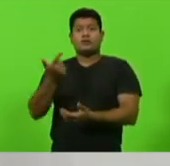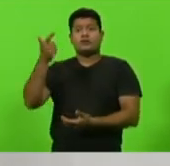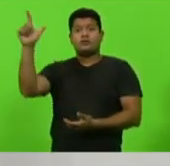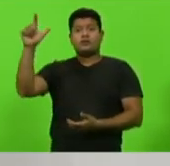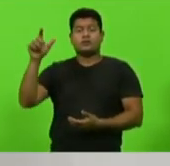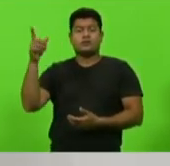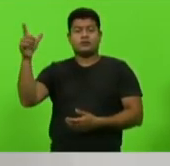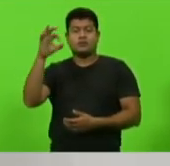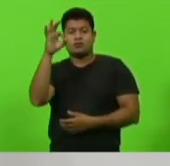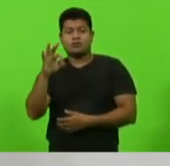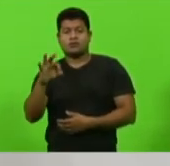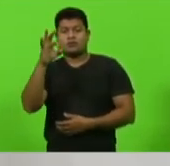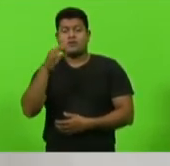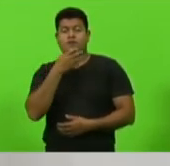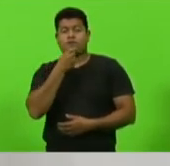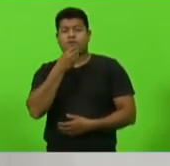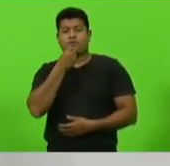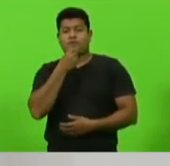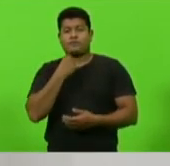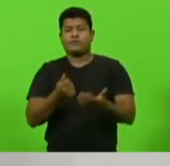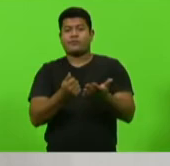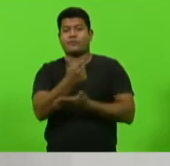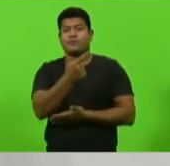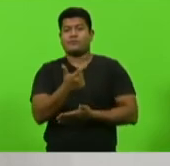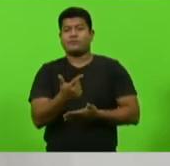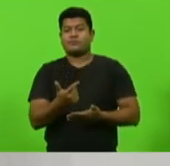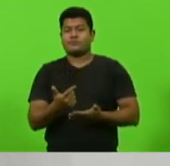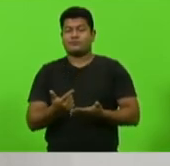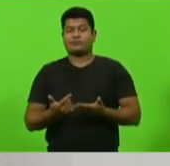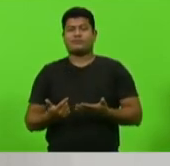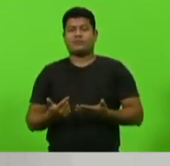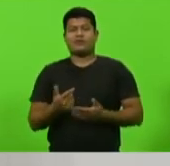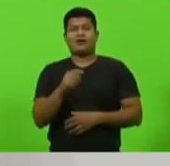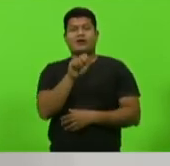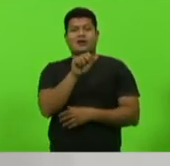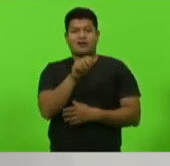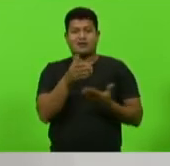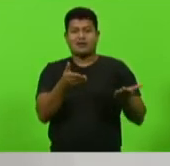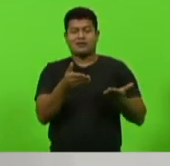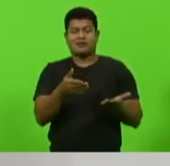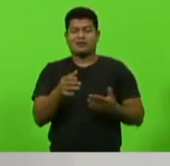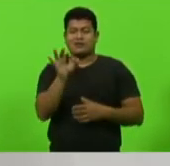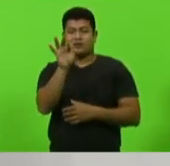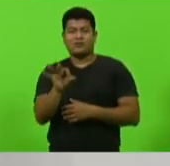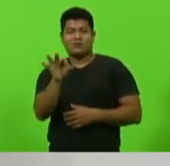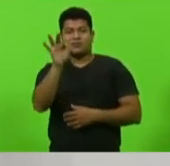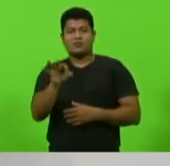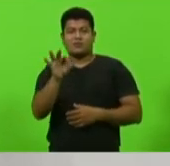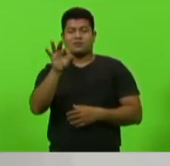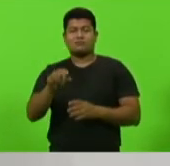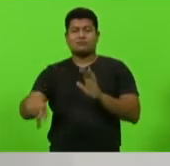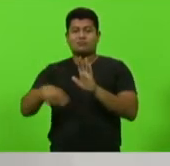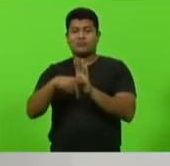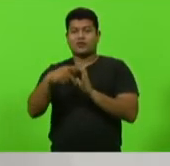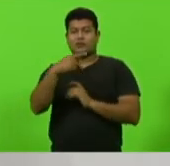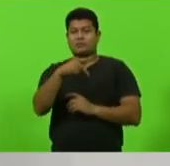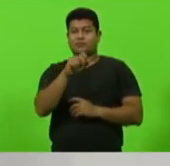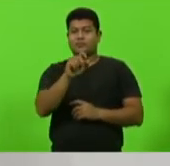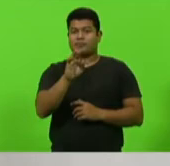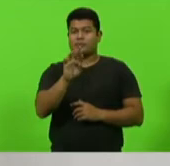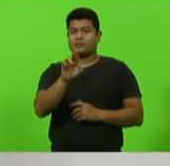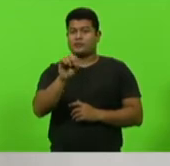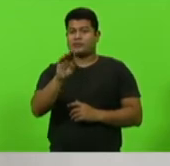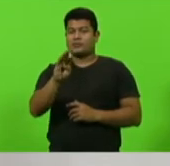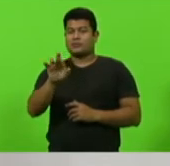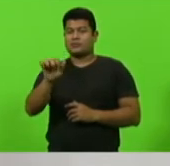nos Estados Unidos. Um você está pagando para utilizar na tua mesa, ali na tua casa, tua esposa. Quando você vai abastecer o teu carro, a